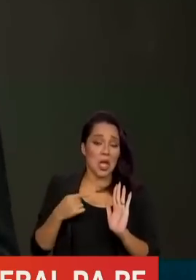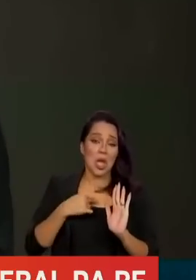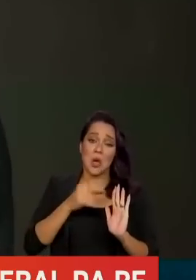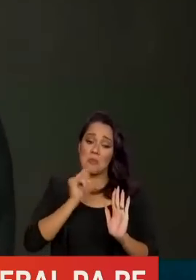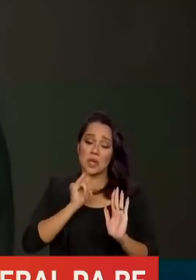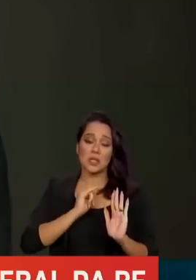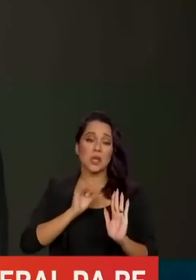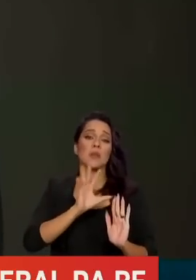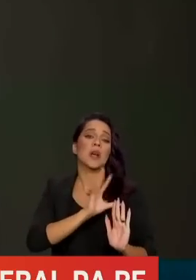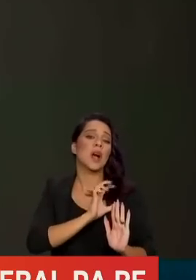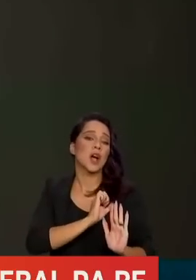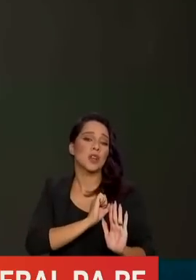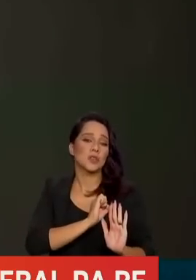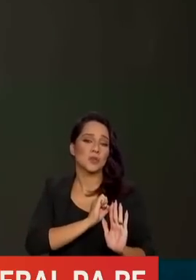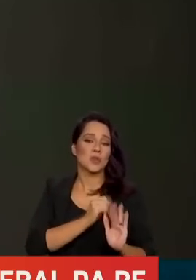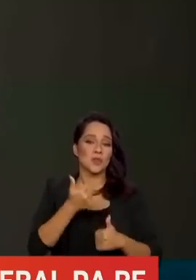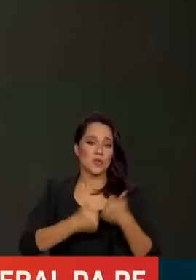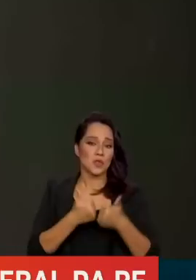por exemplo sou botafoguense